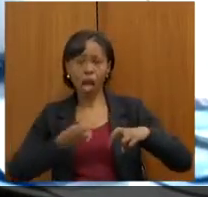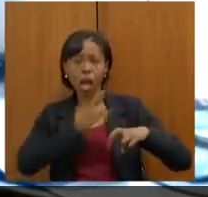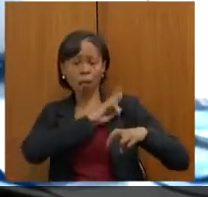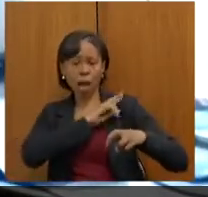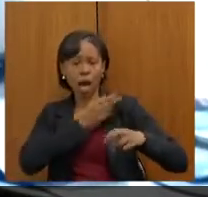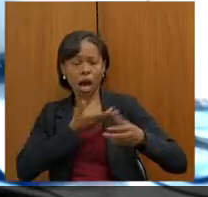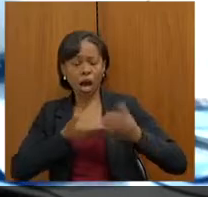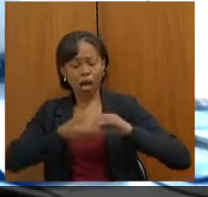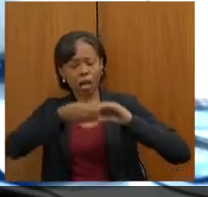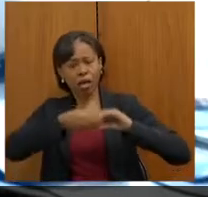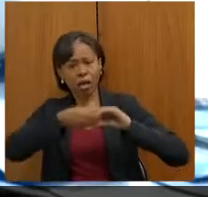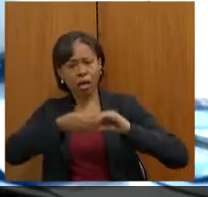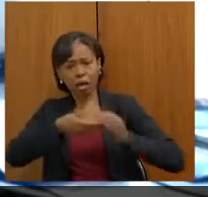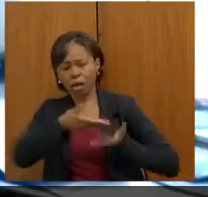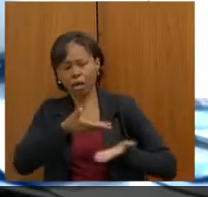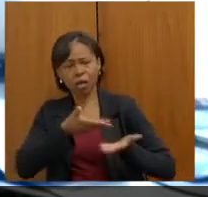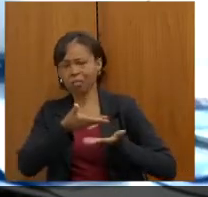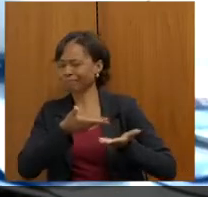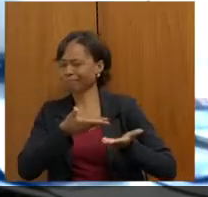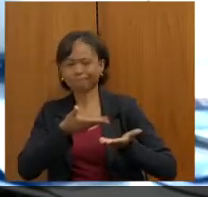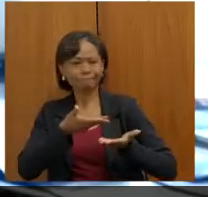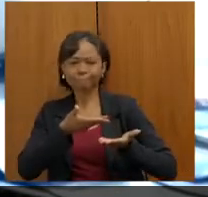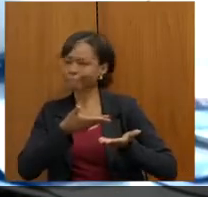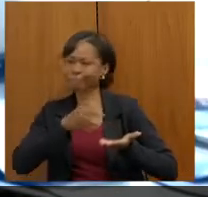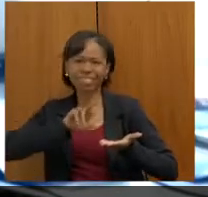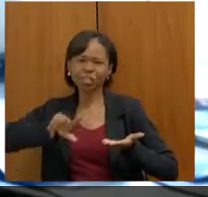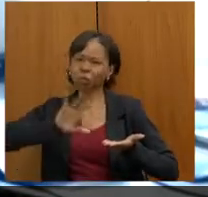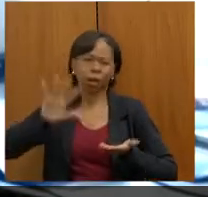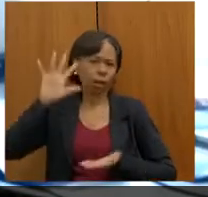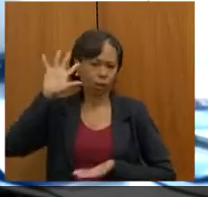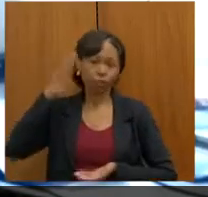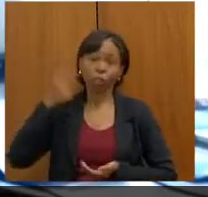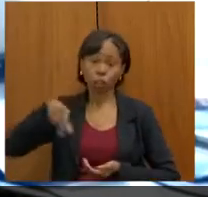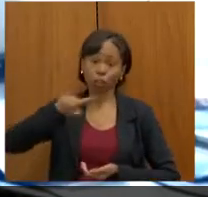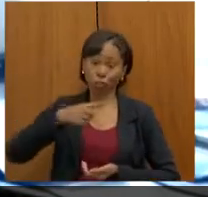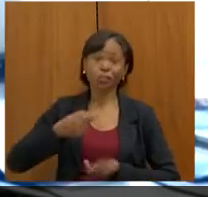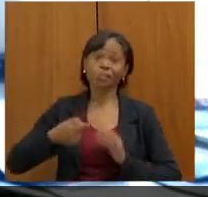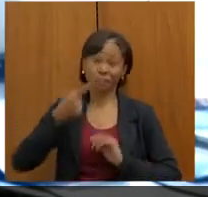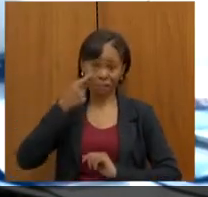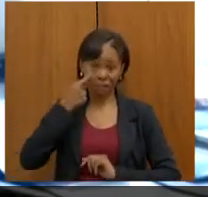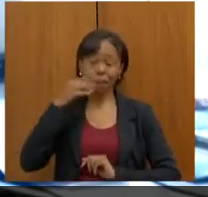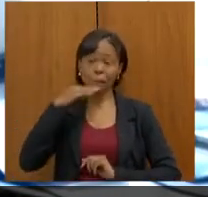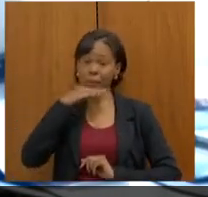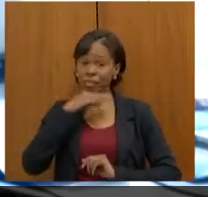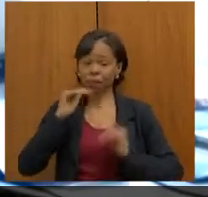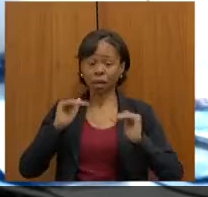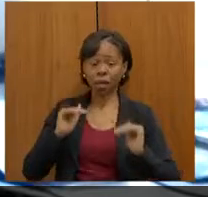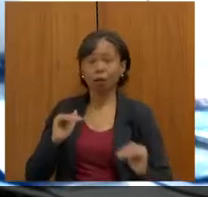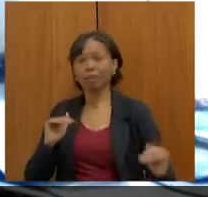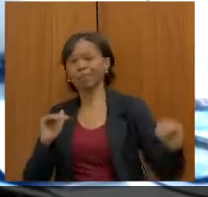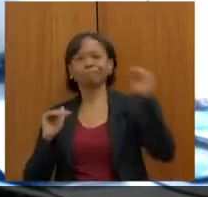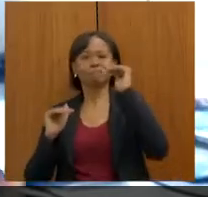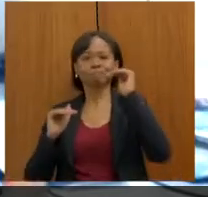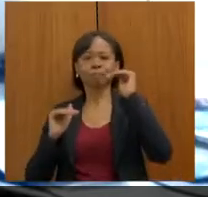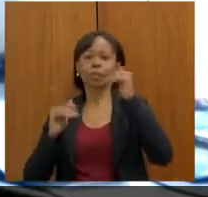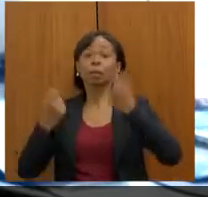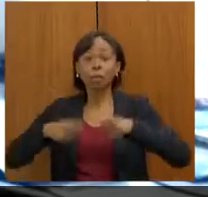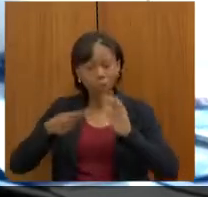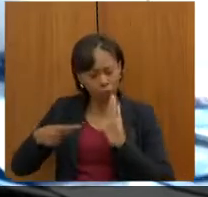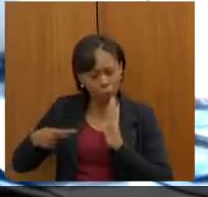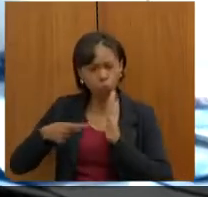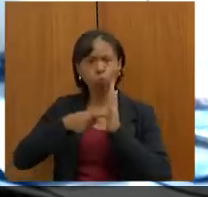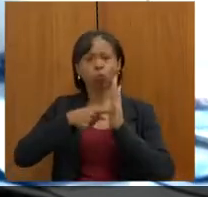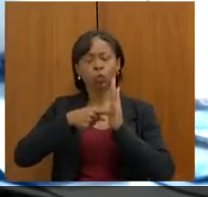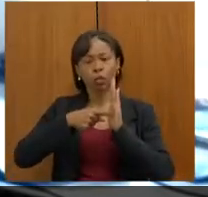do cúmplices das relações de poder que a gente tem claramente uma simetria do edifício denunciar então As